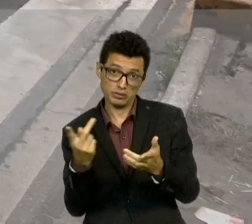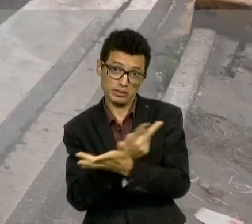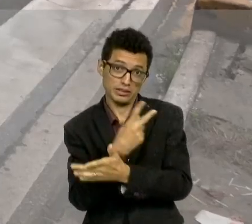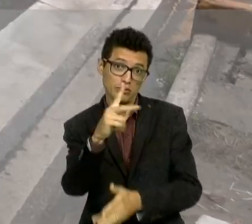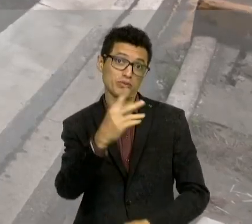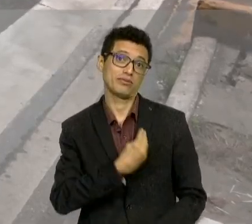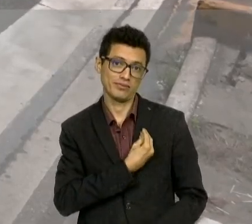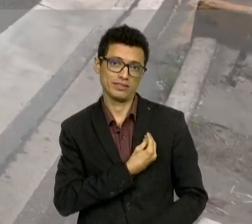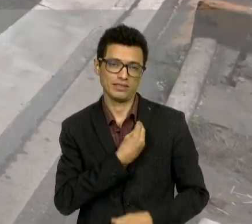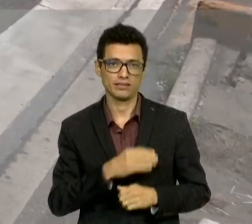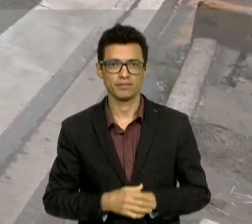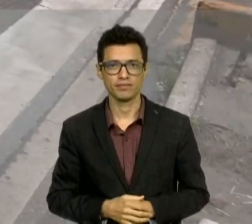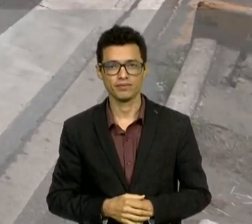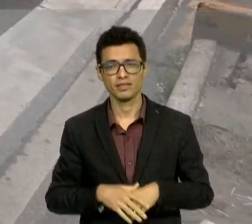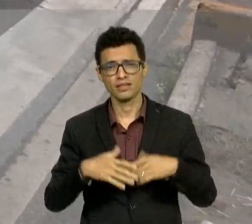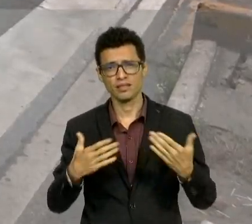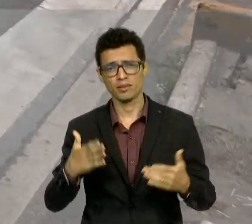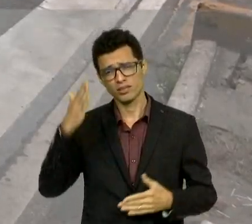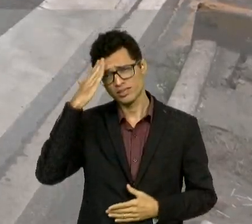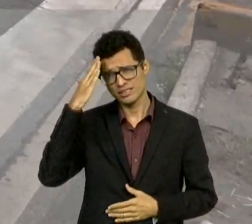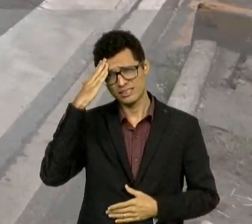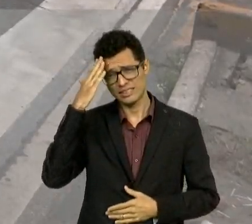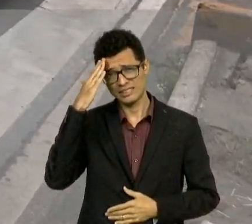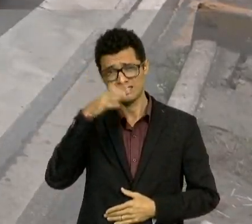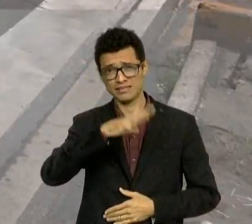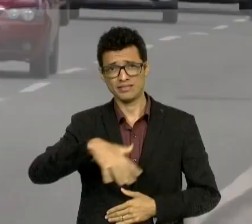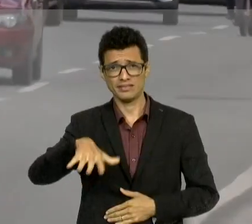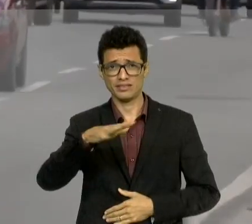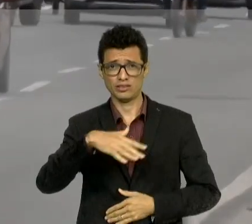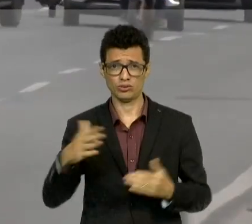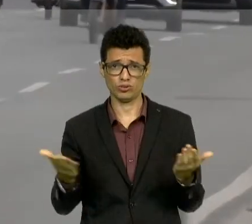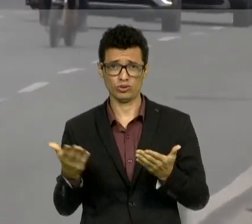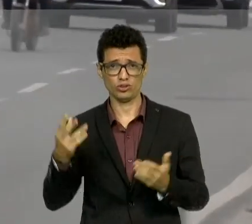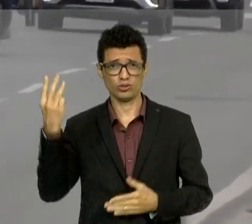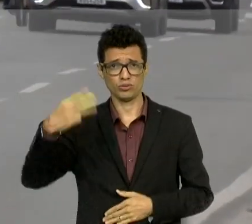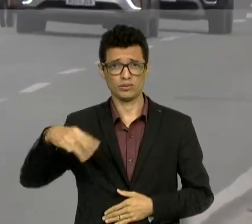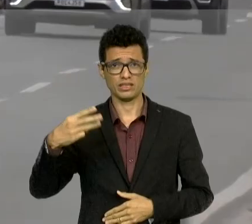Para compreender esta realidade, o Maranhão possui atualmente